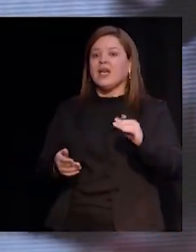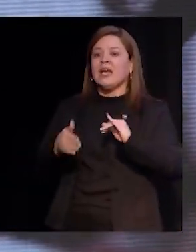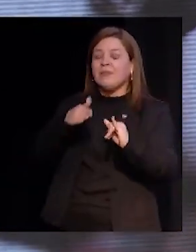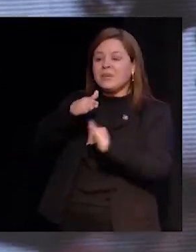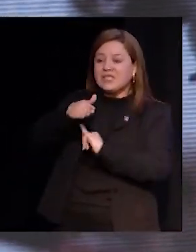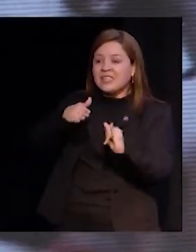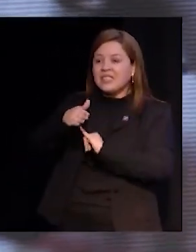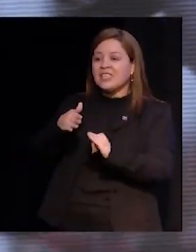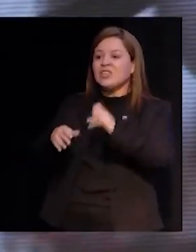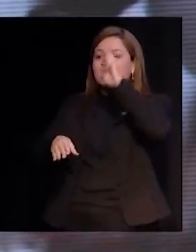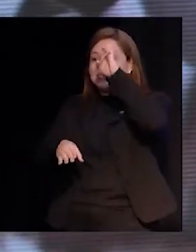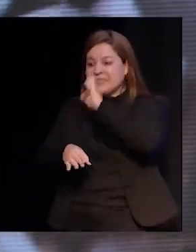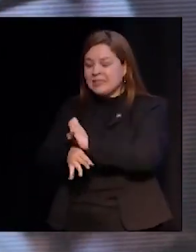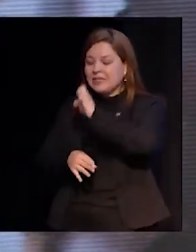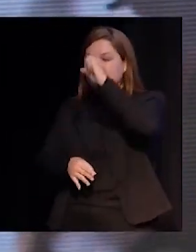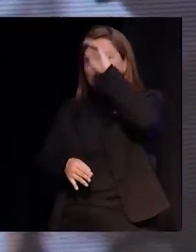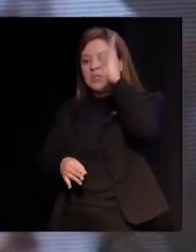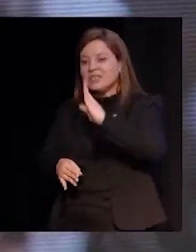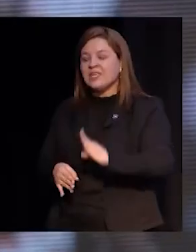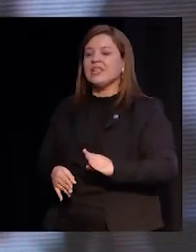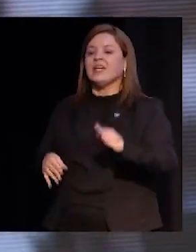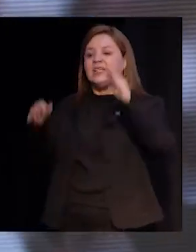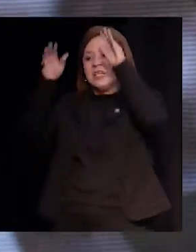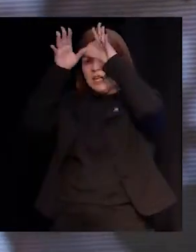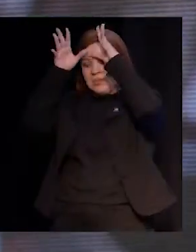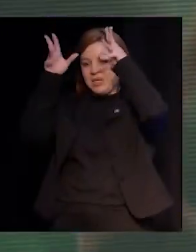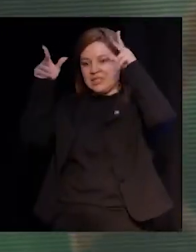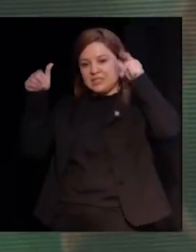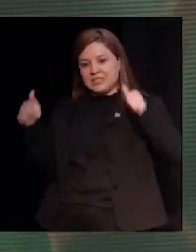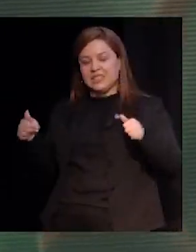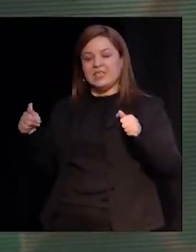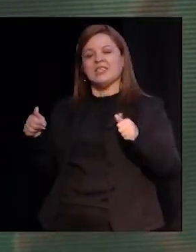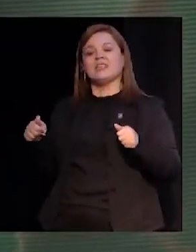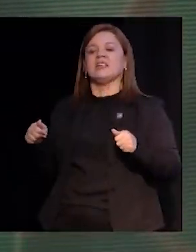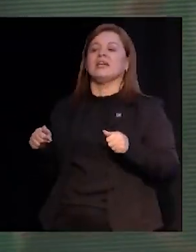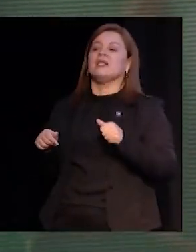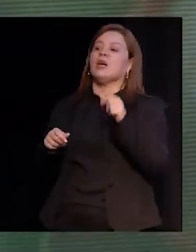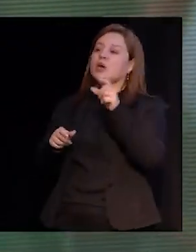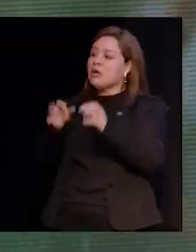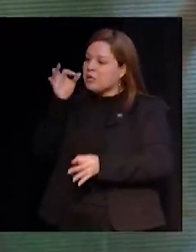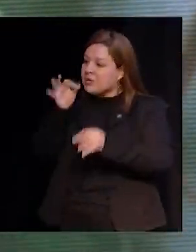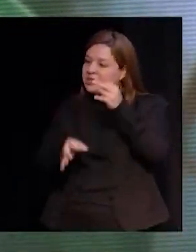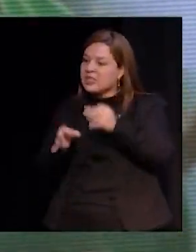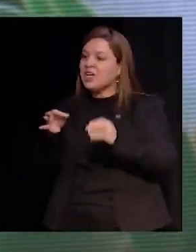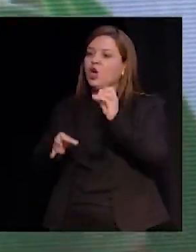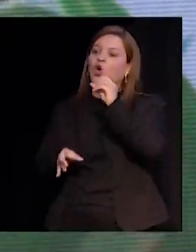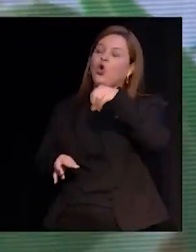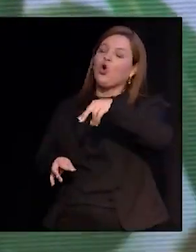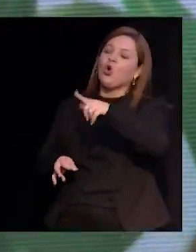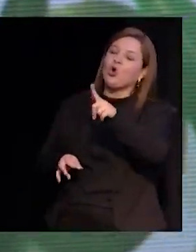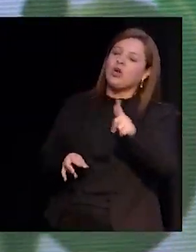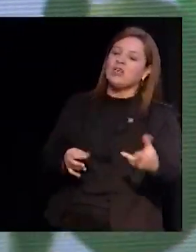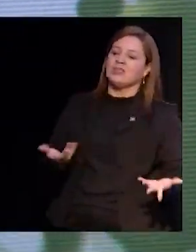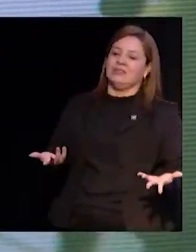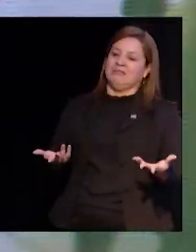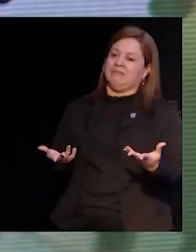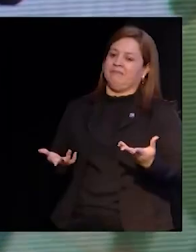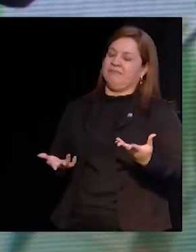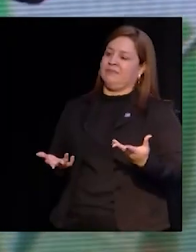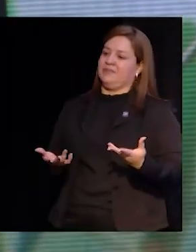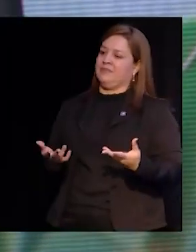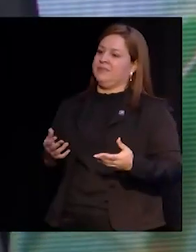do Estado brasileiro que funciona na Amazônia como o braço jurídico das ONGs, com honrosas